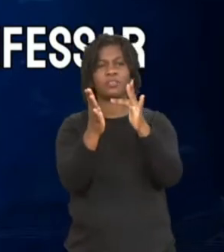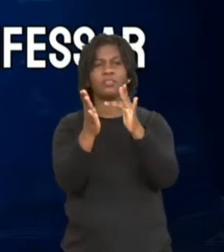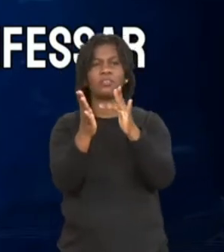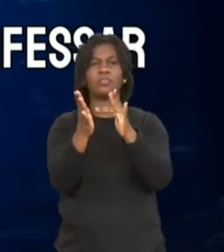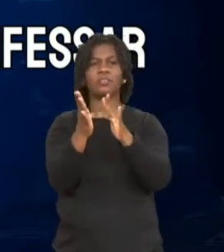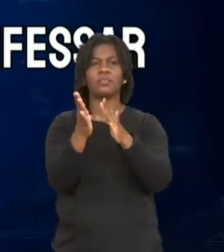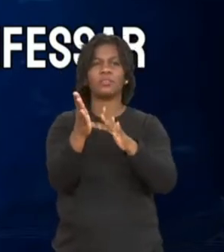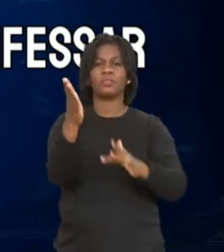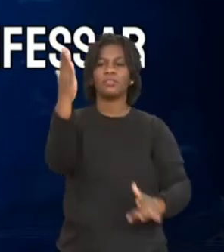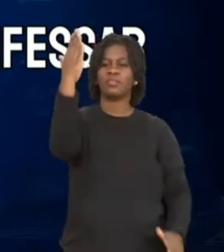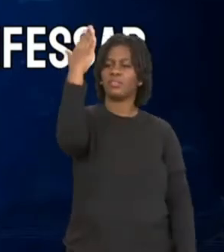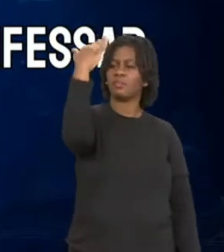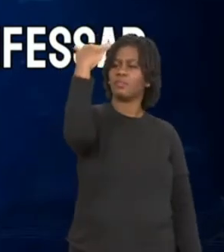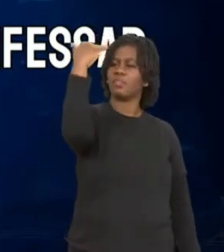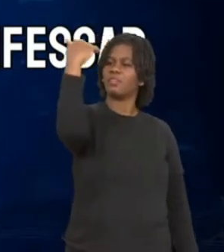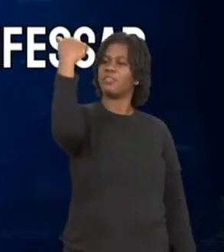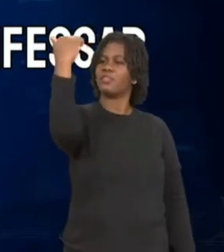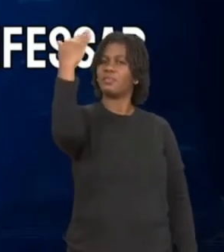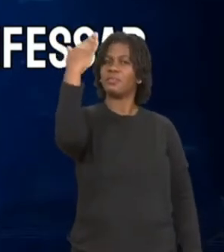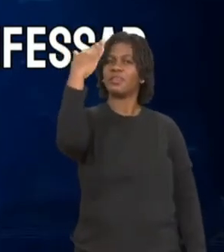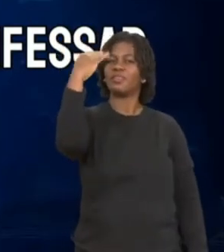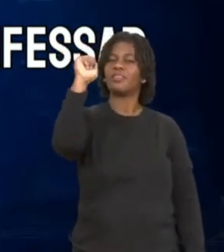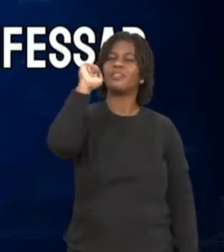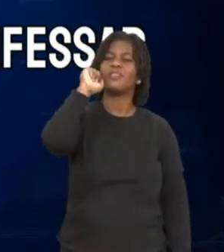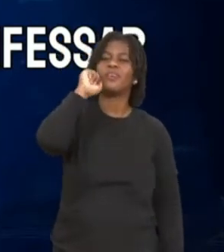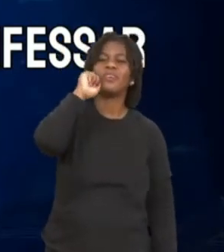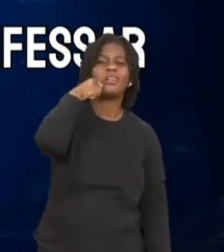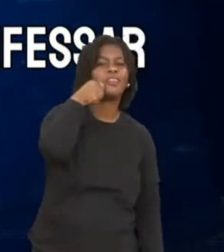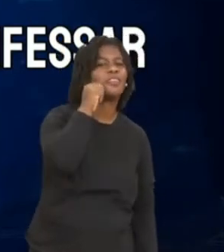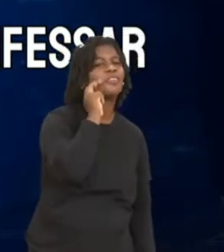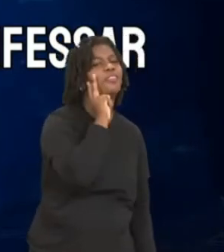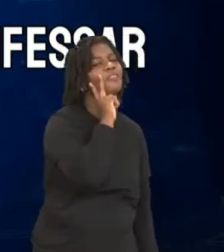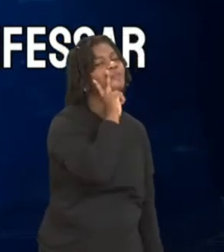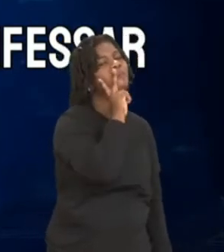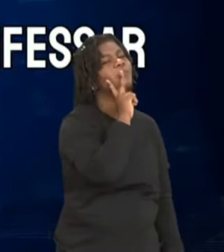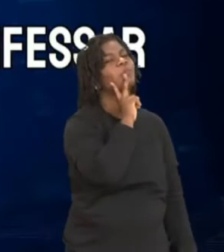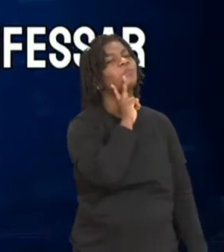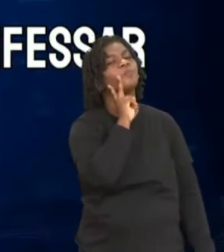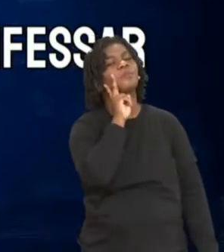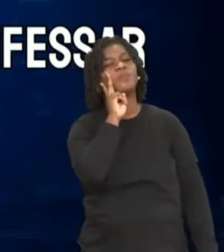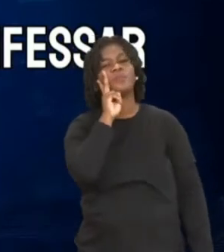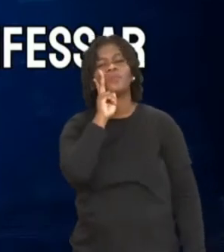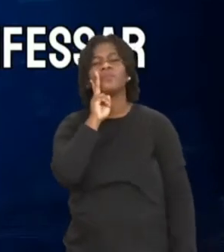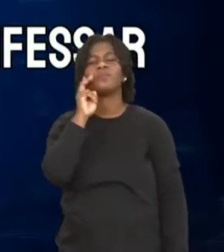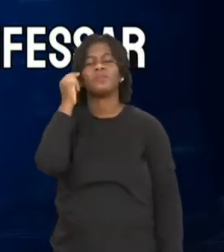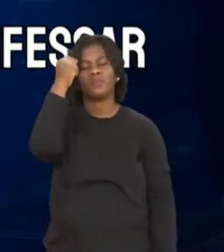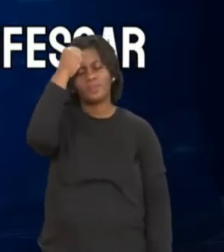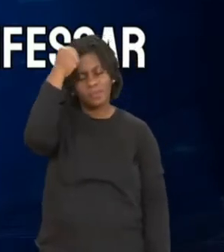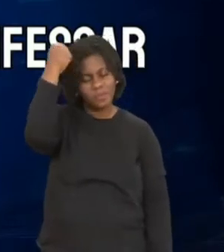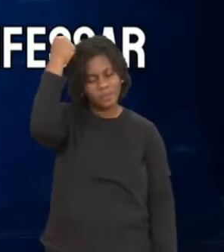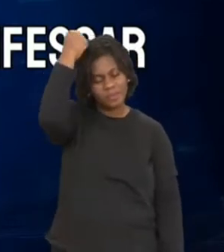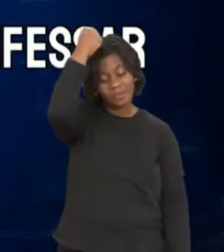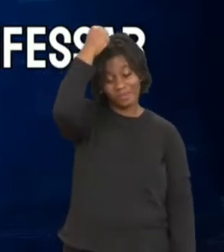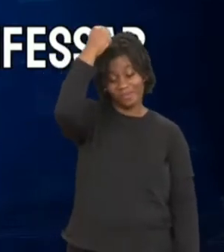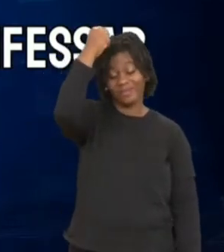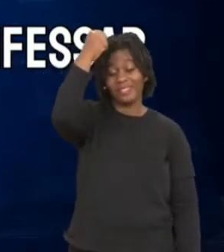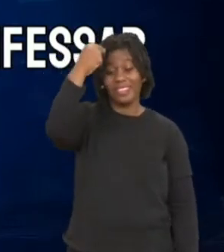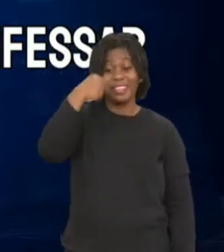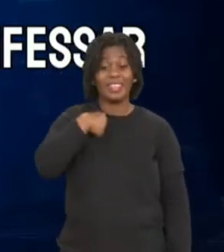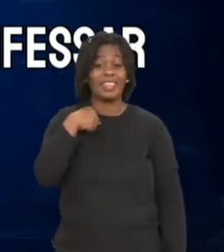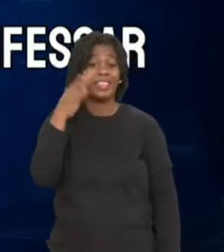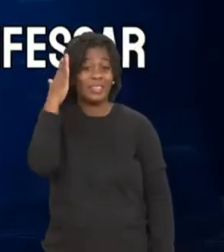cear. Jesus está me chamando para cear. Eu sei que vou chorar.